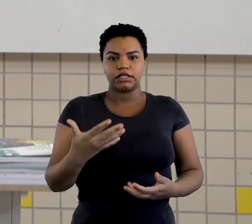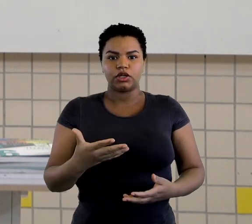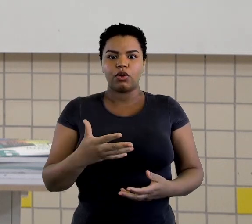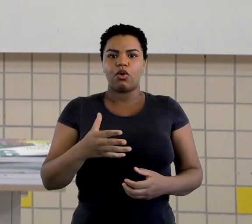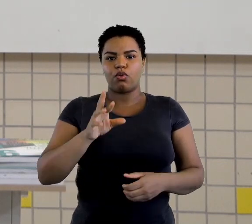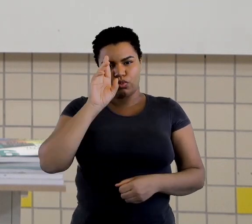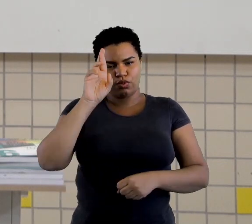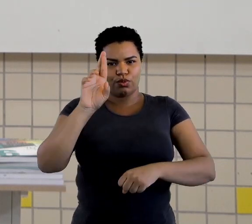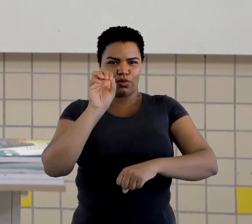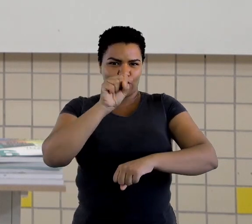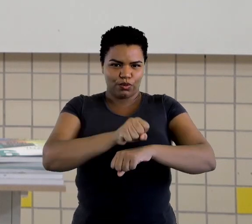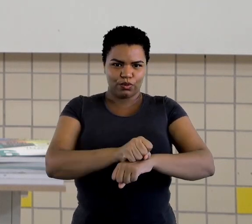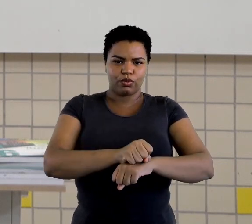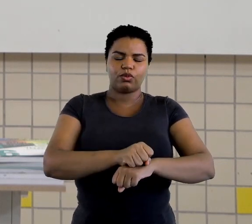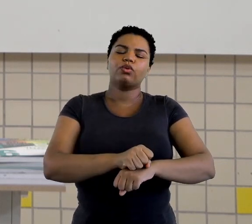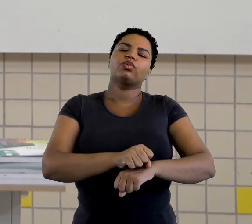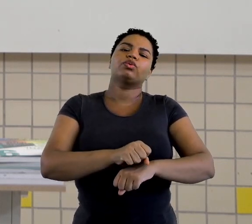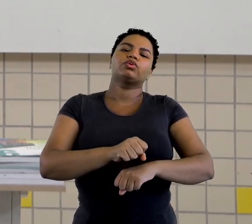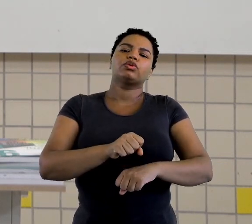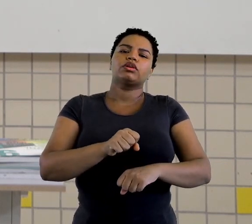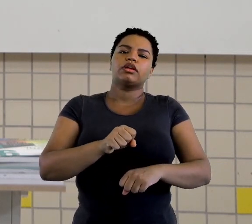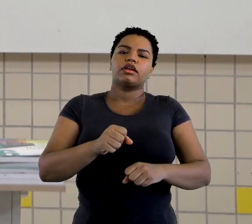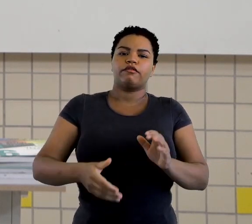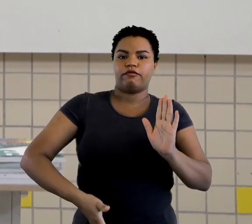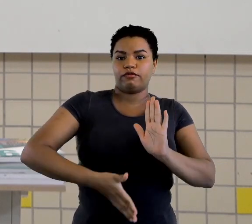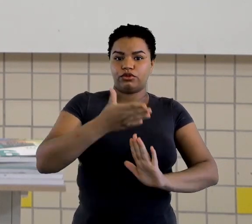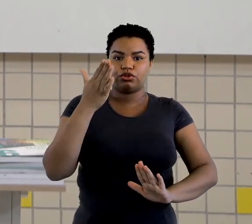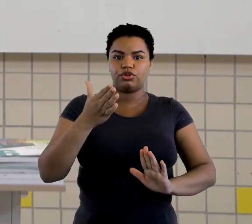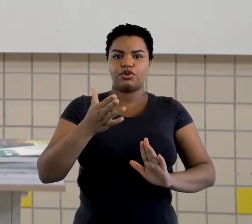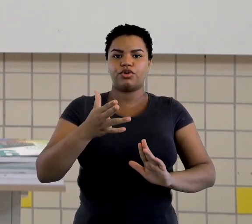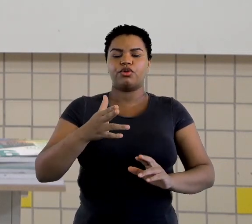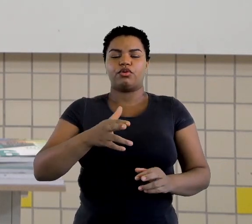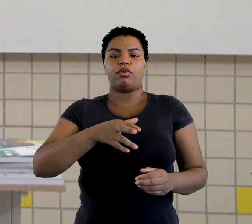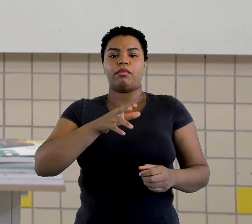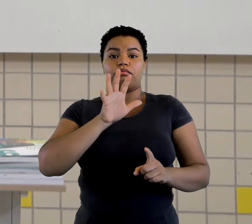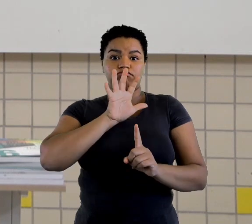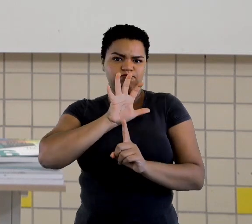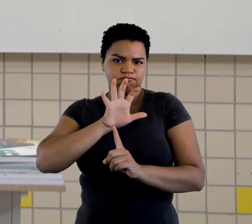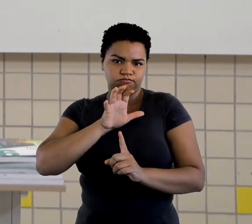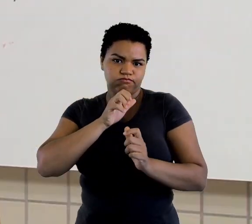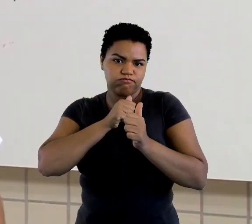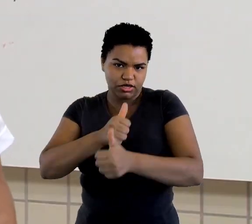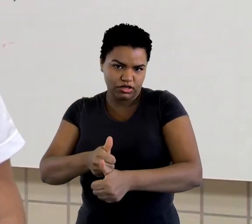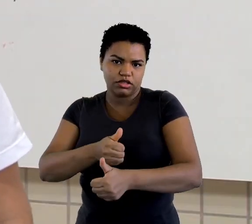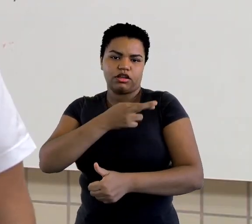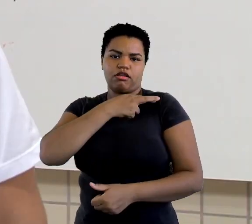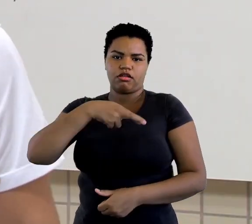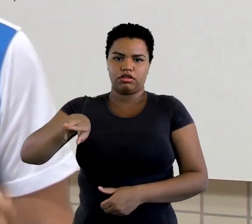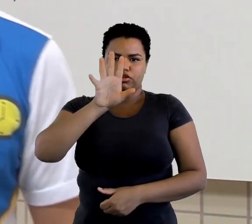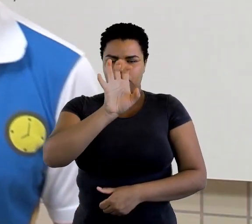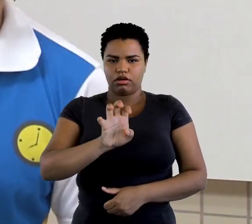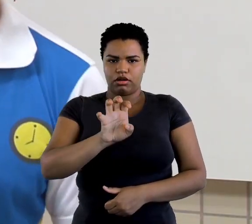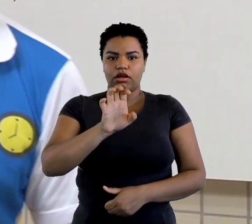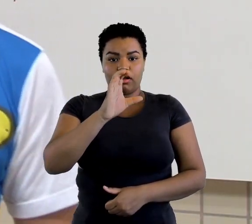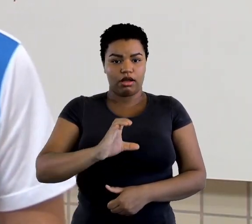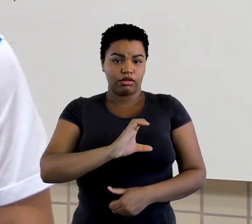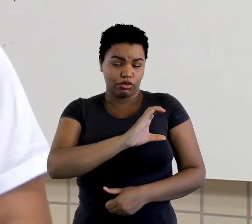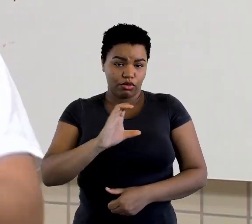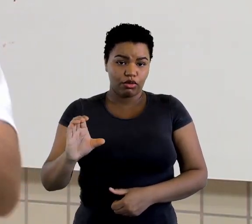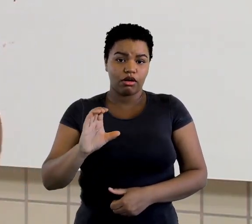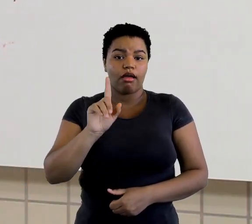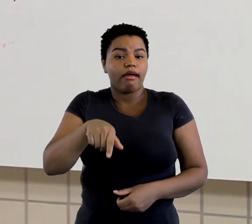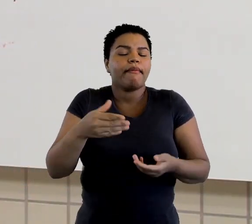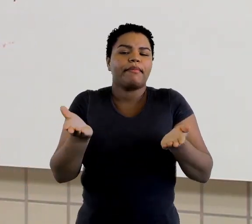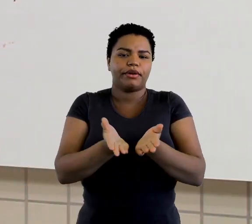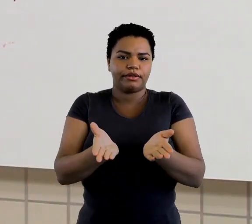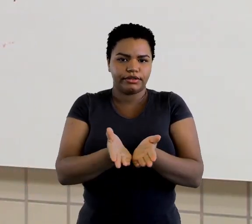que fugiram perseguidos pela religião católica eram protestantes. Olha, pessoal, que coisa interessante.